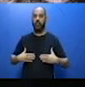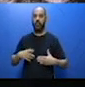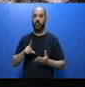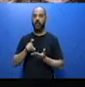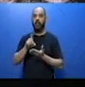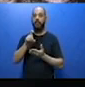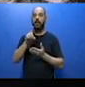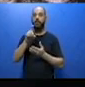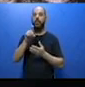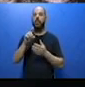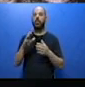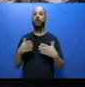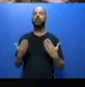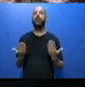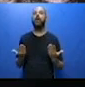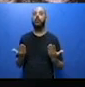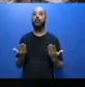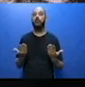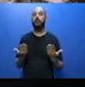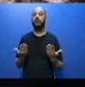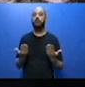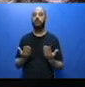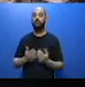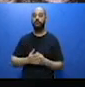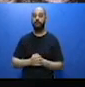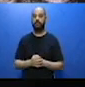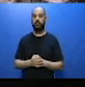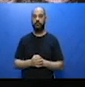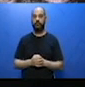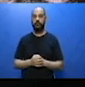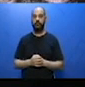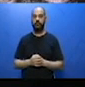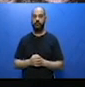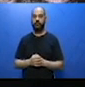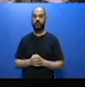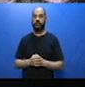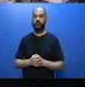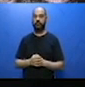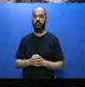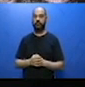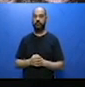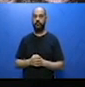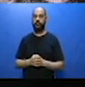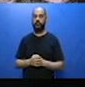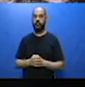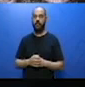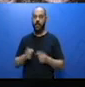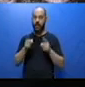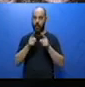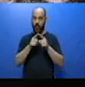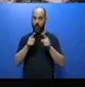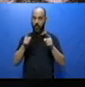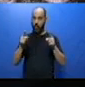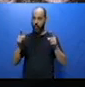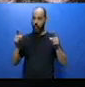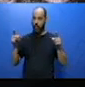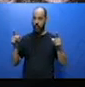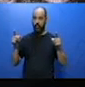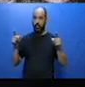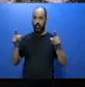observar? Característica, como que ele é? Olha lá, nós já falamos que ele é alongado, que ele